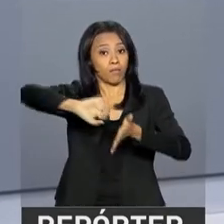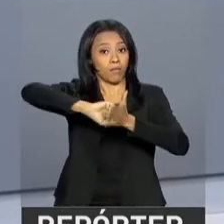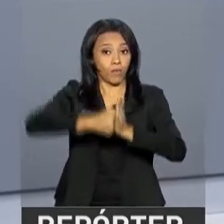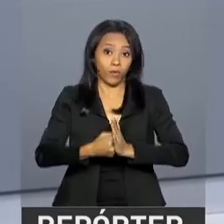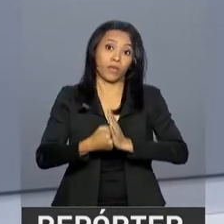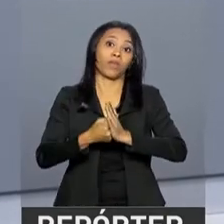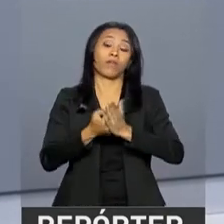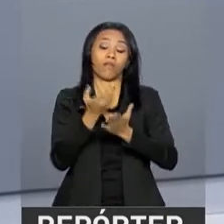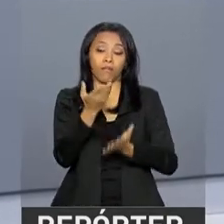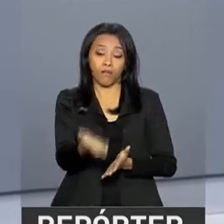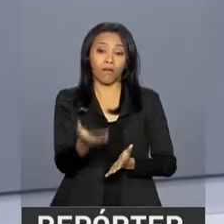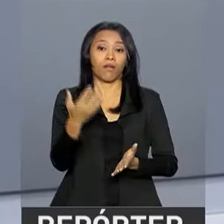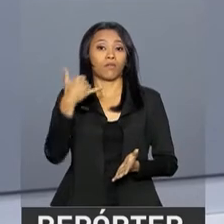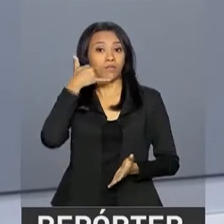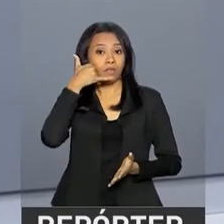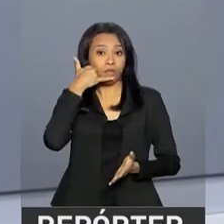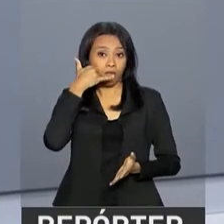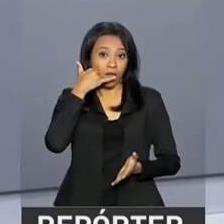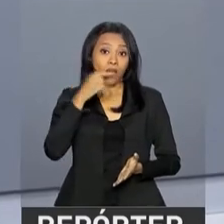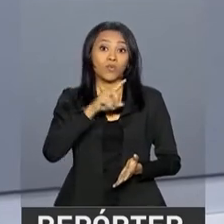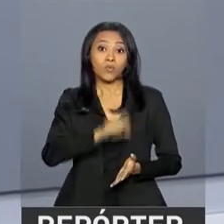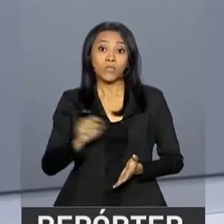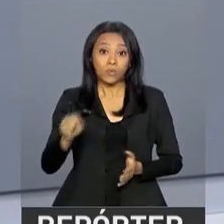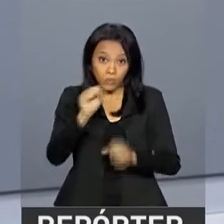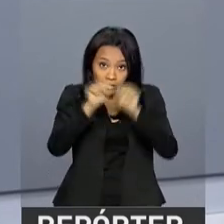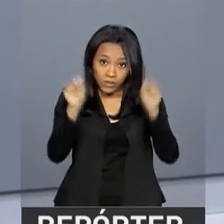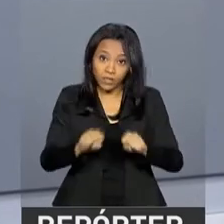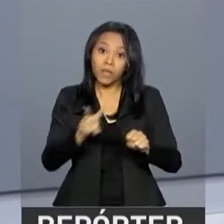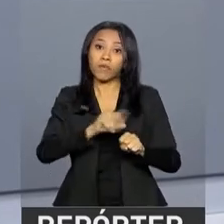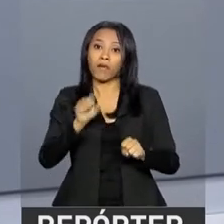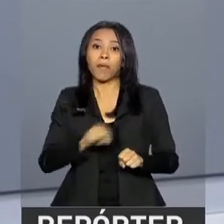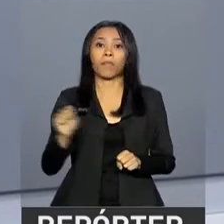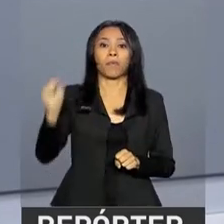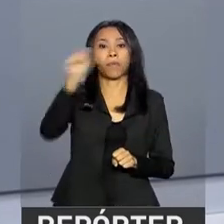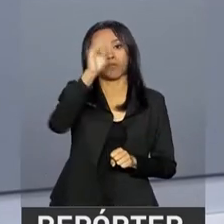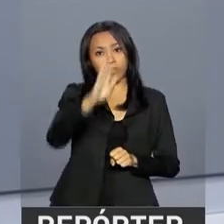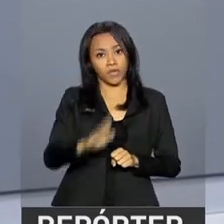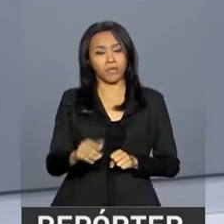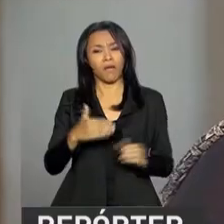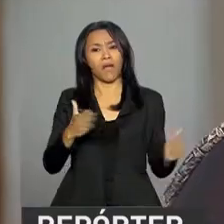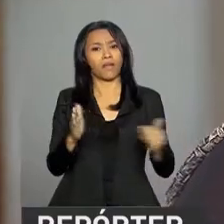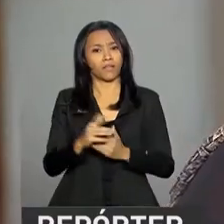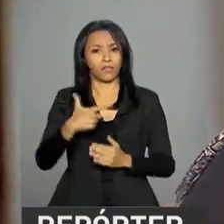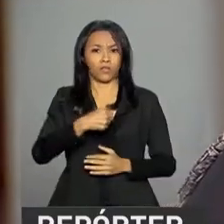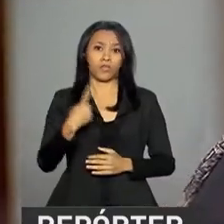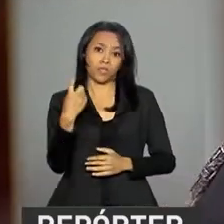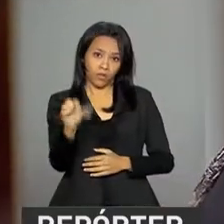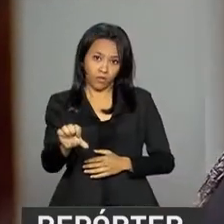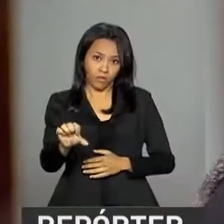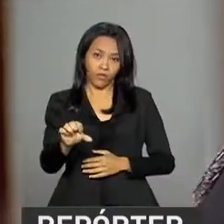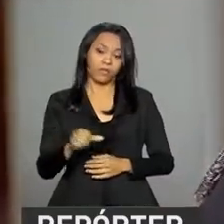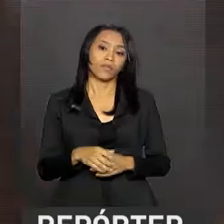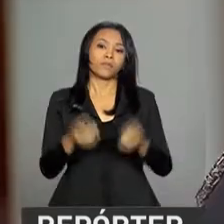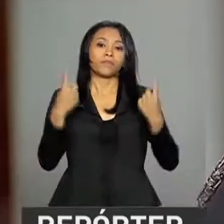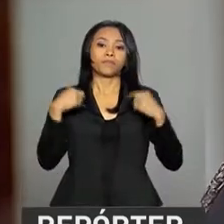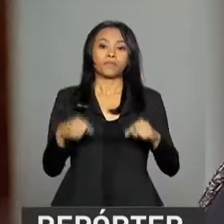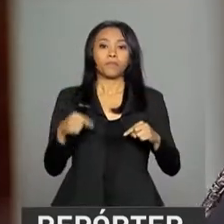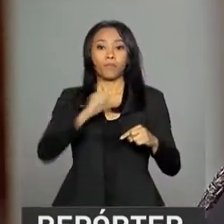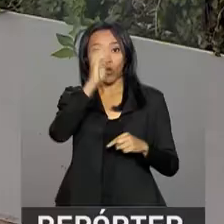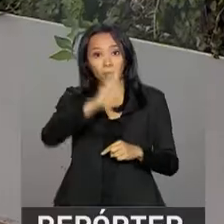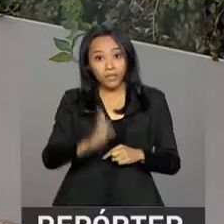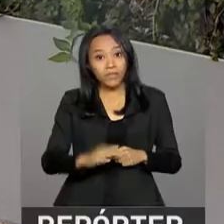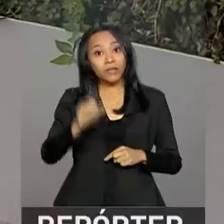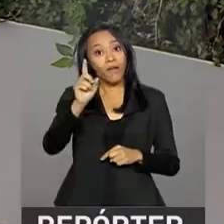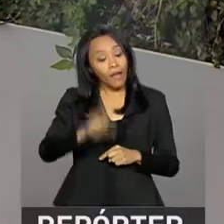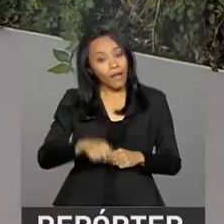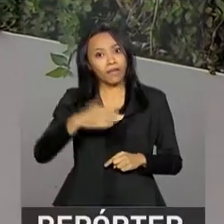de Telecomunicações será instalado em todo o país até 2019. O Brasil é um dos